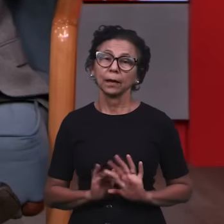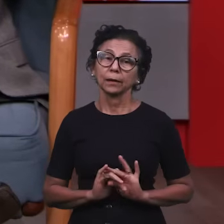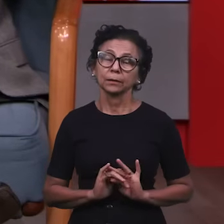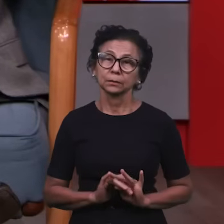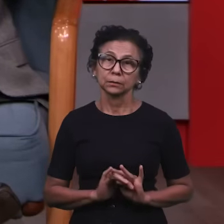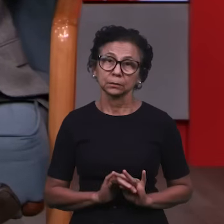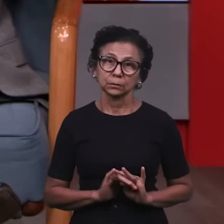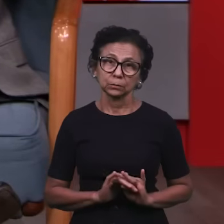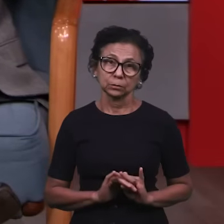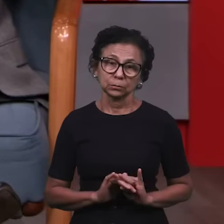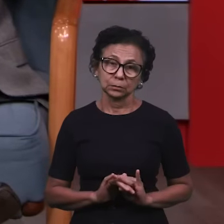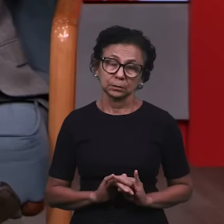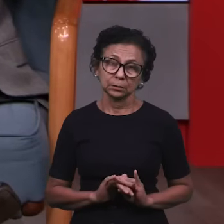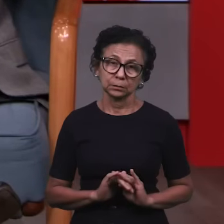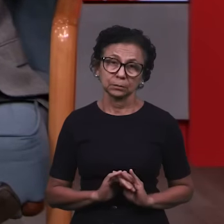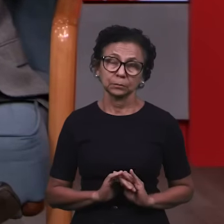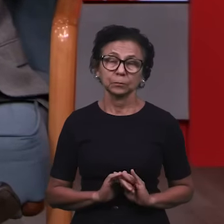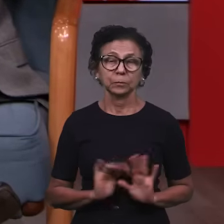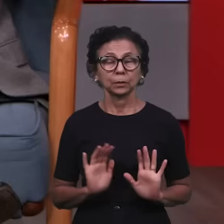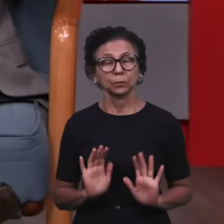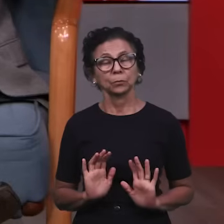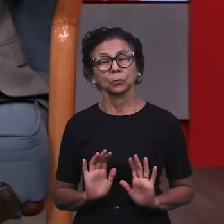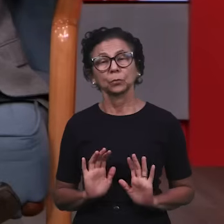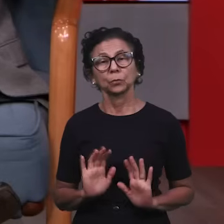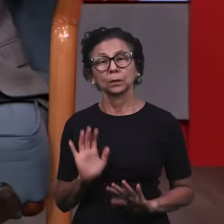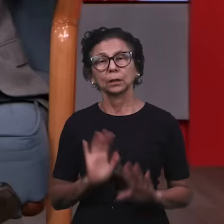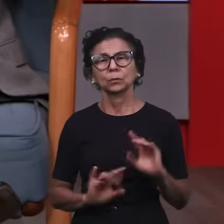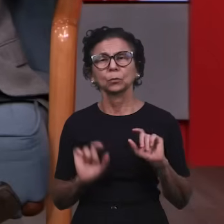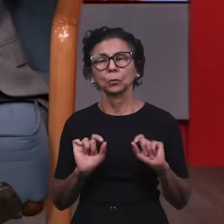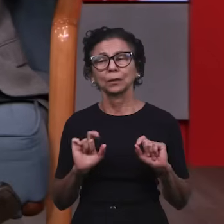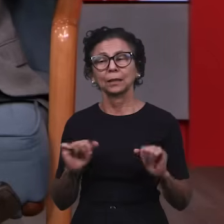a igreja, que a igreja é corpo de Cristo,